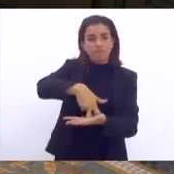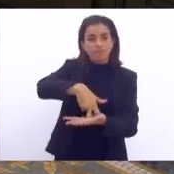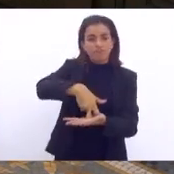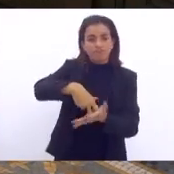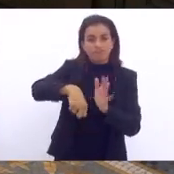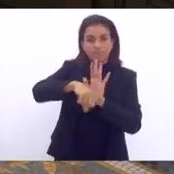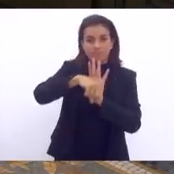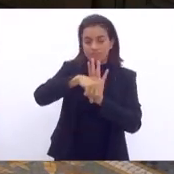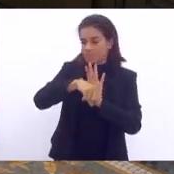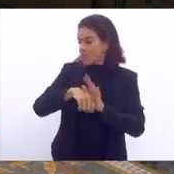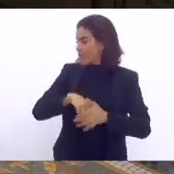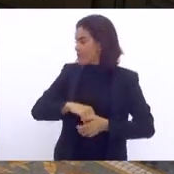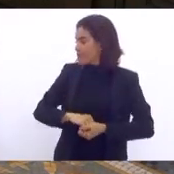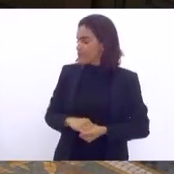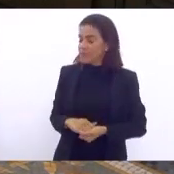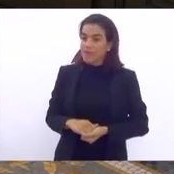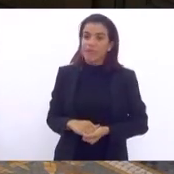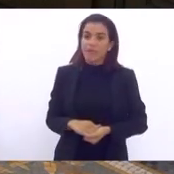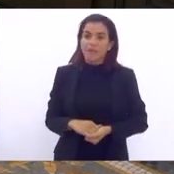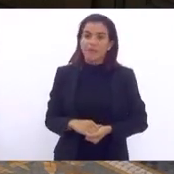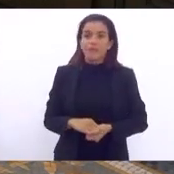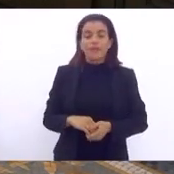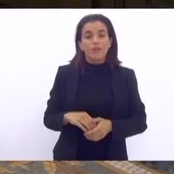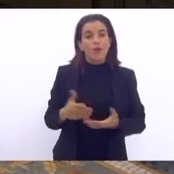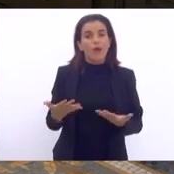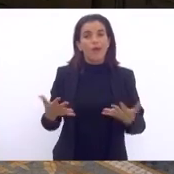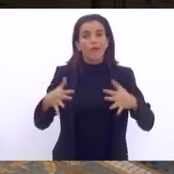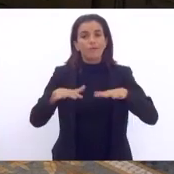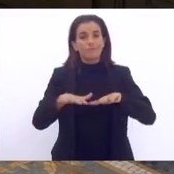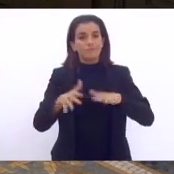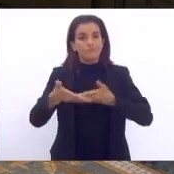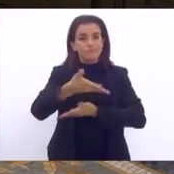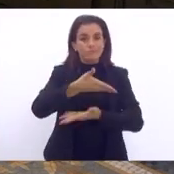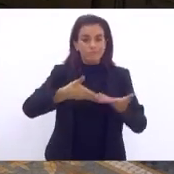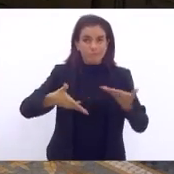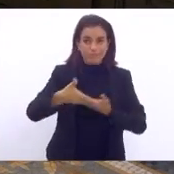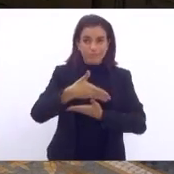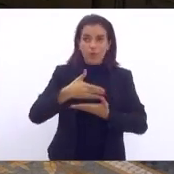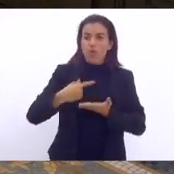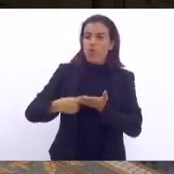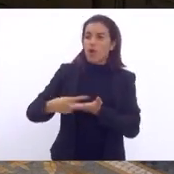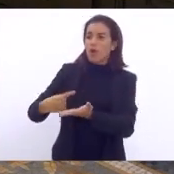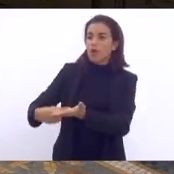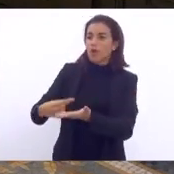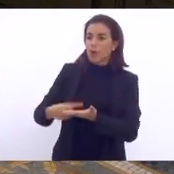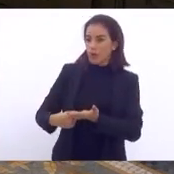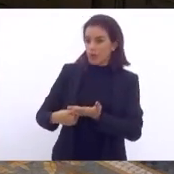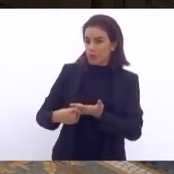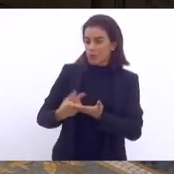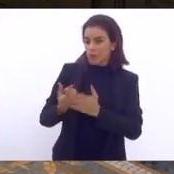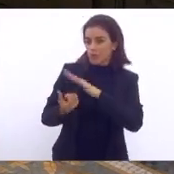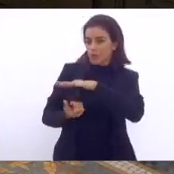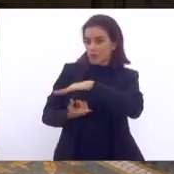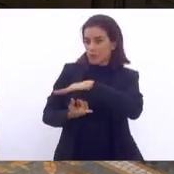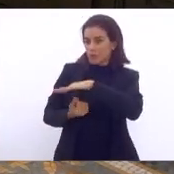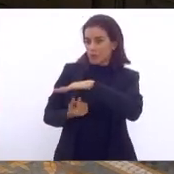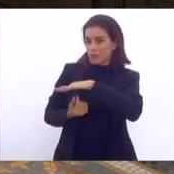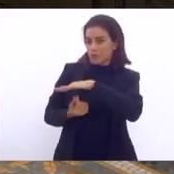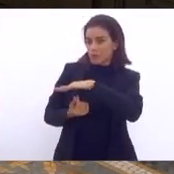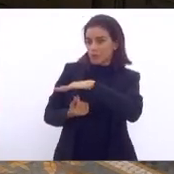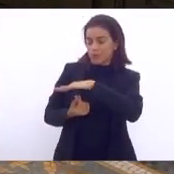da integração e da secretaria, há acordo do fundo, mas como é que isso se junta? Como é que isso vai mostrar